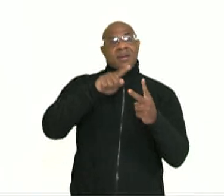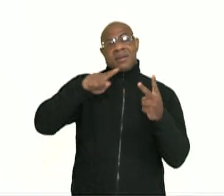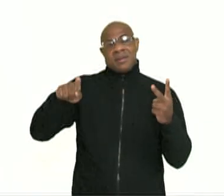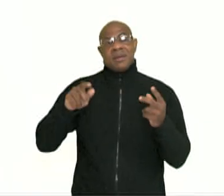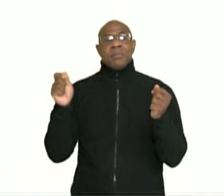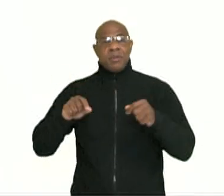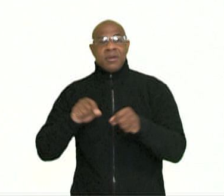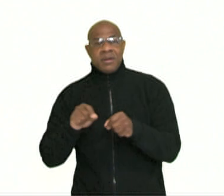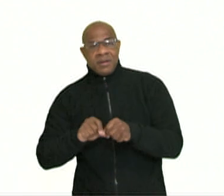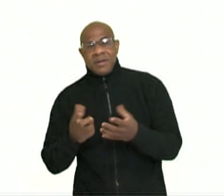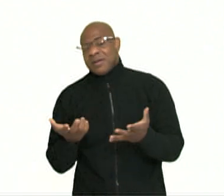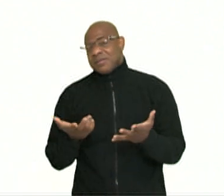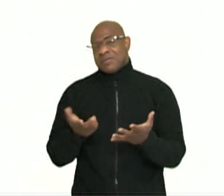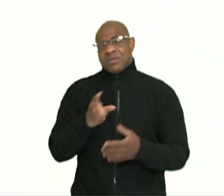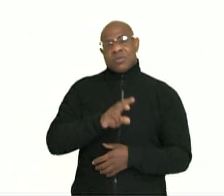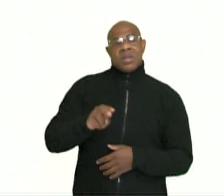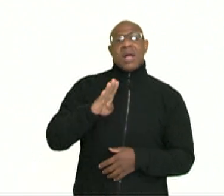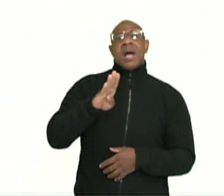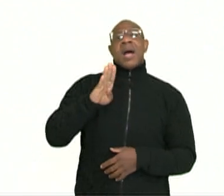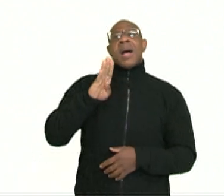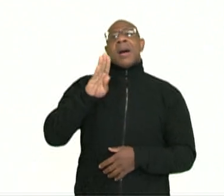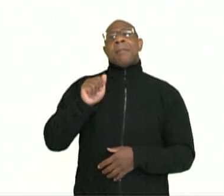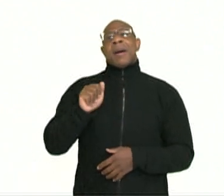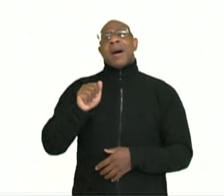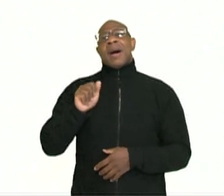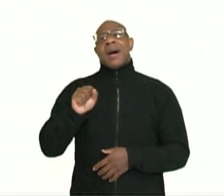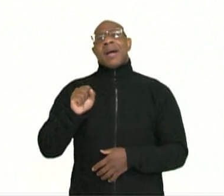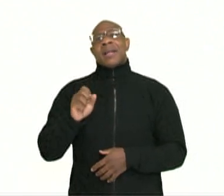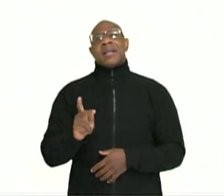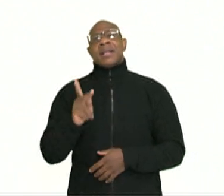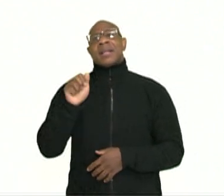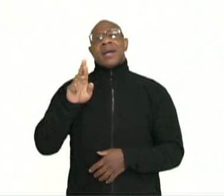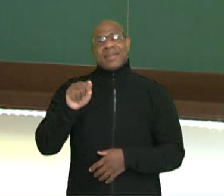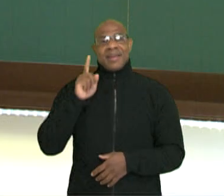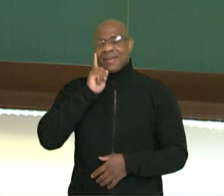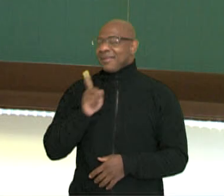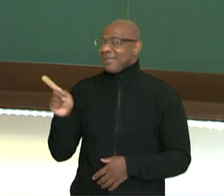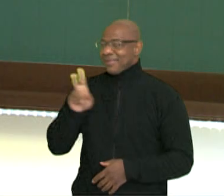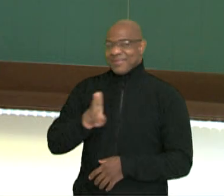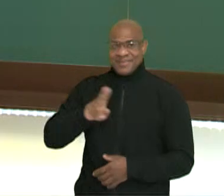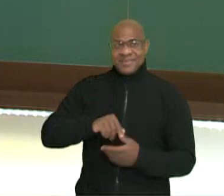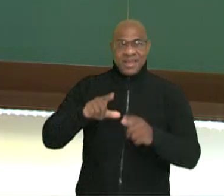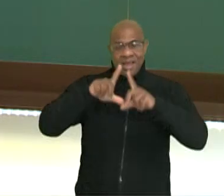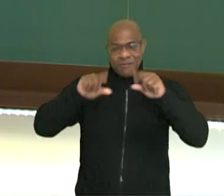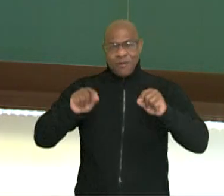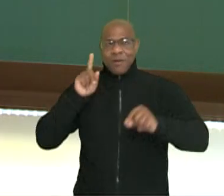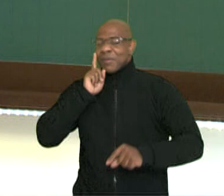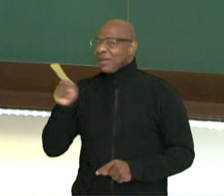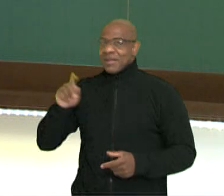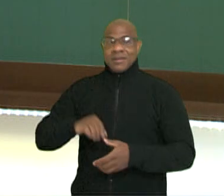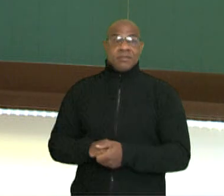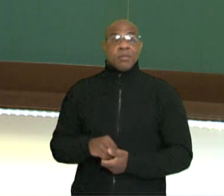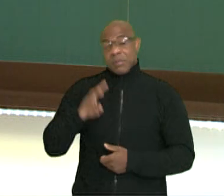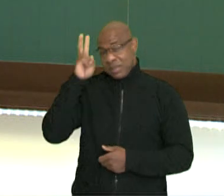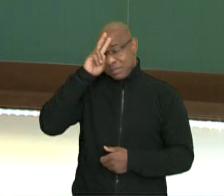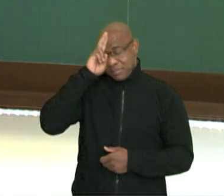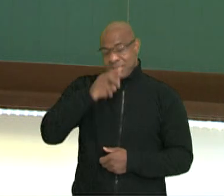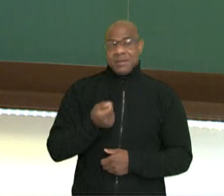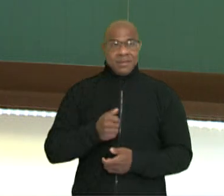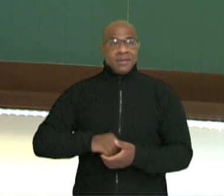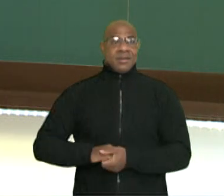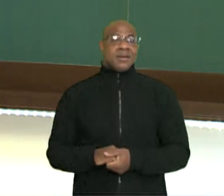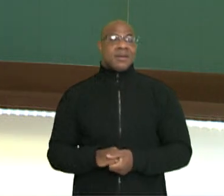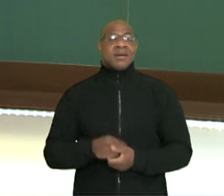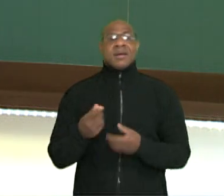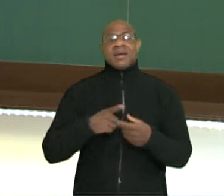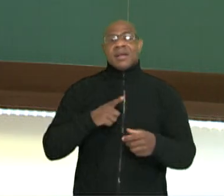completar quadrado? Sim. Escolhe aí o que você quer, tá? Como eu escolhi Bhaskara, vamos relembrar um pouquinho. Bhaskara é